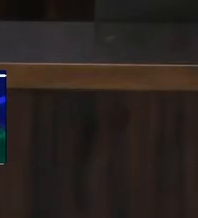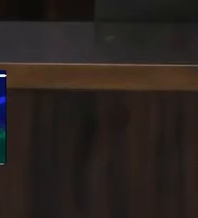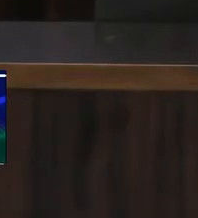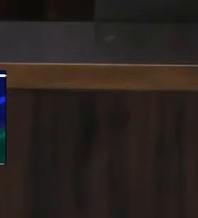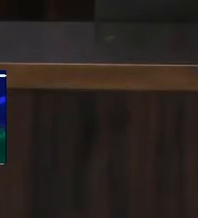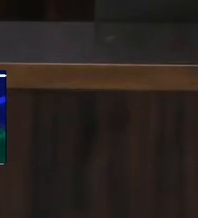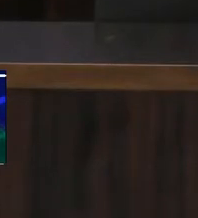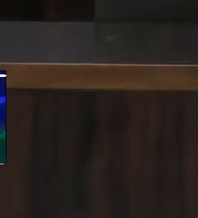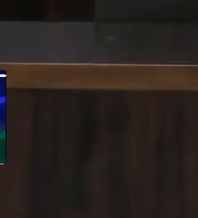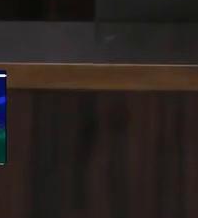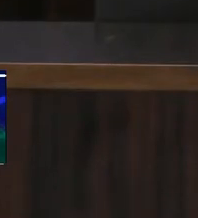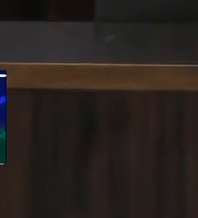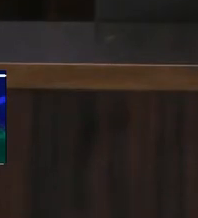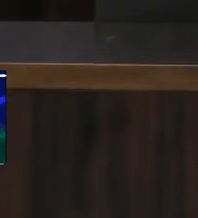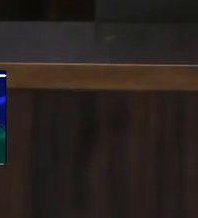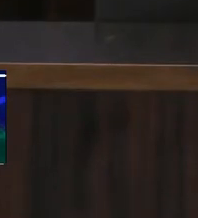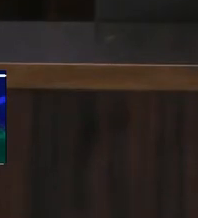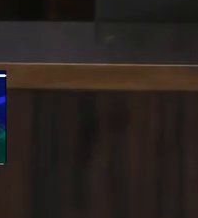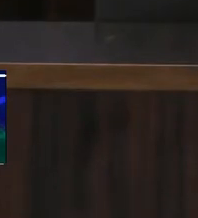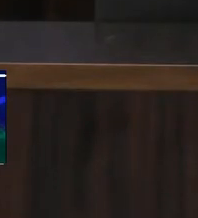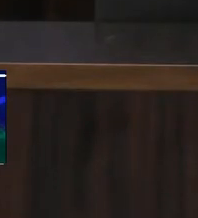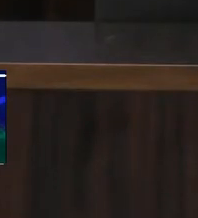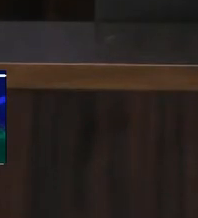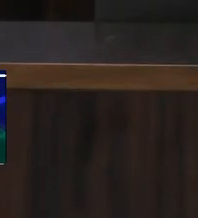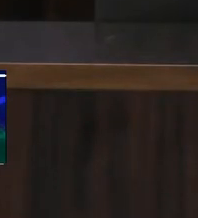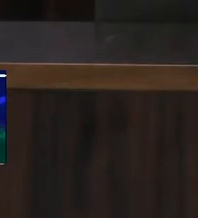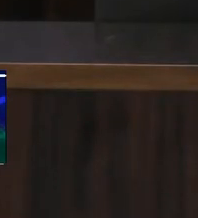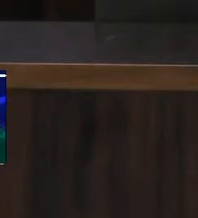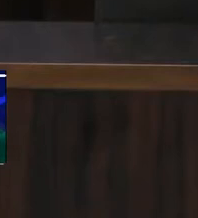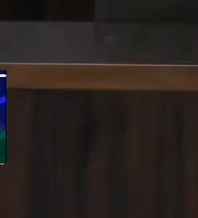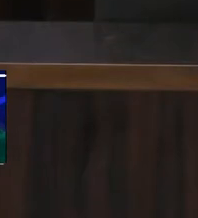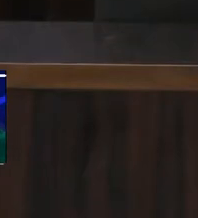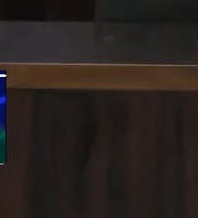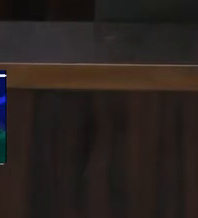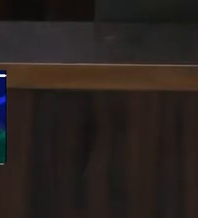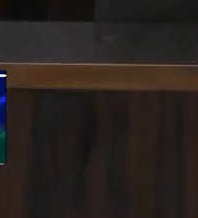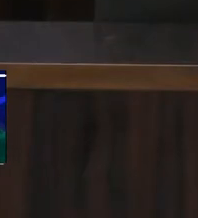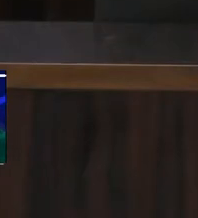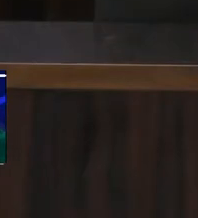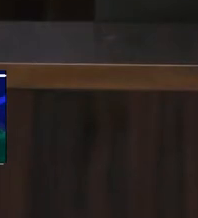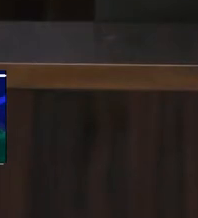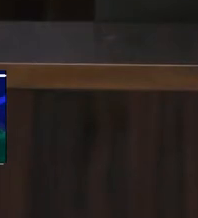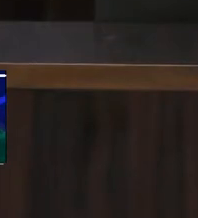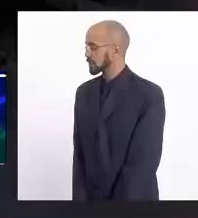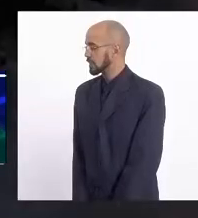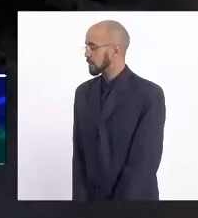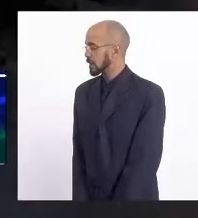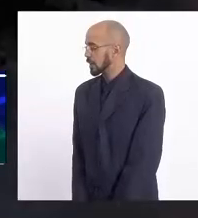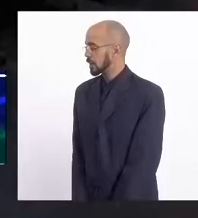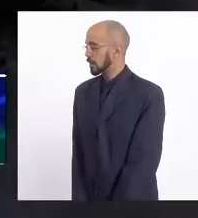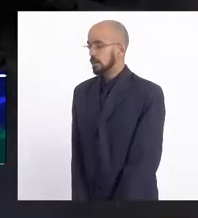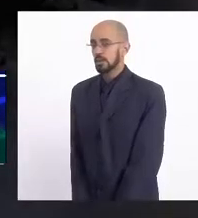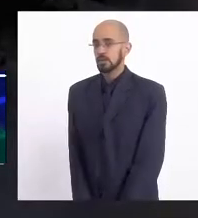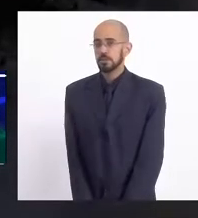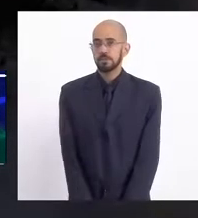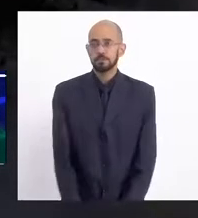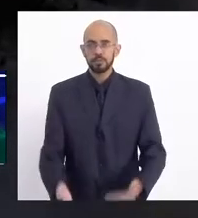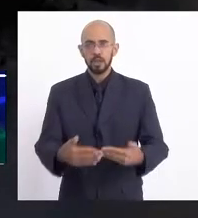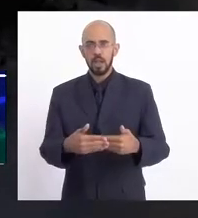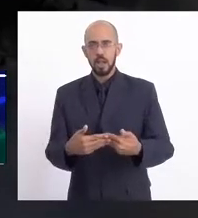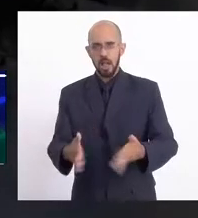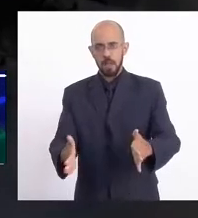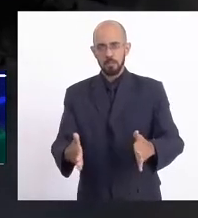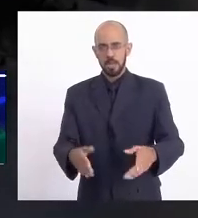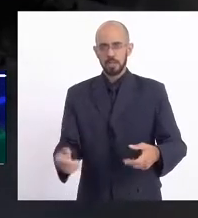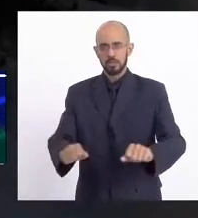trabalhos até às 15 horas, quando retornaremos com a ordem do dia. Está suspensa a sessão. Está reaberta a